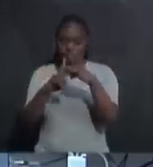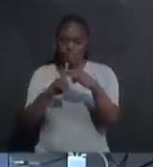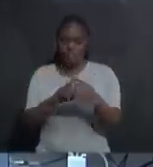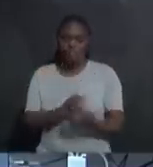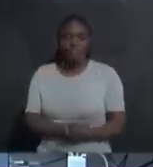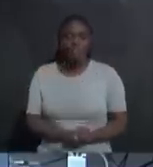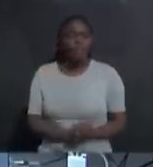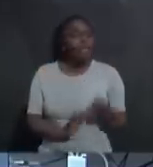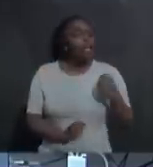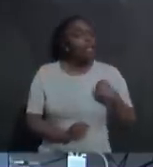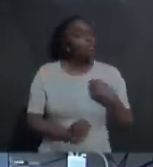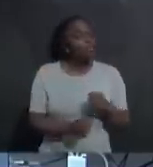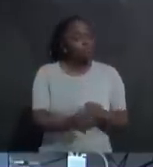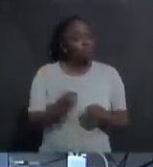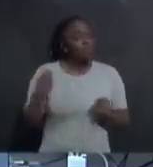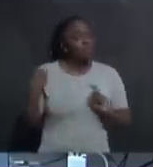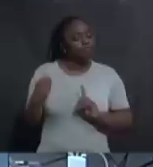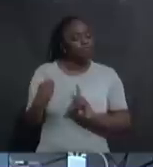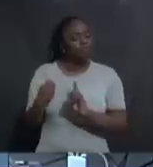na porta da igreja, eu saí.